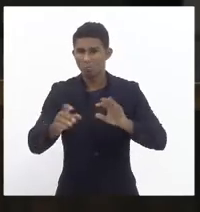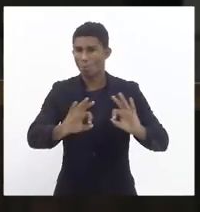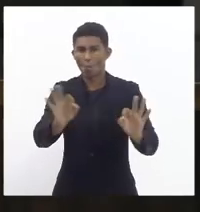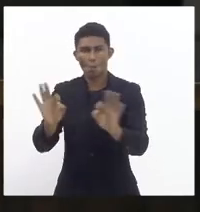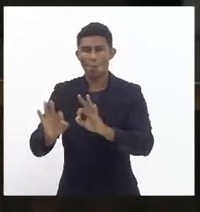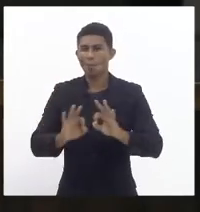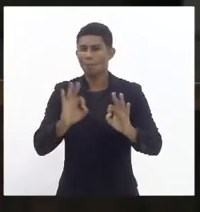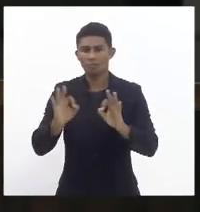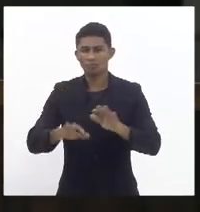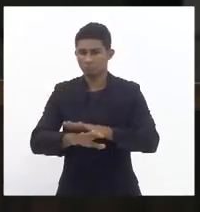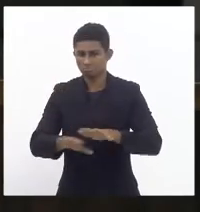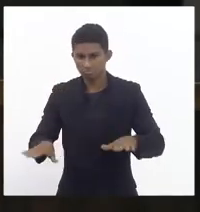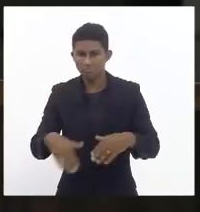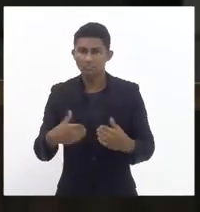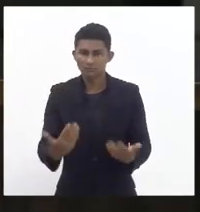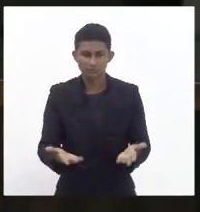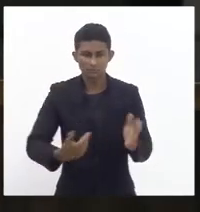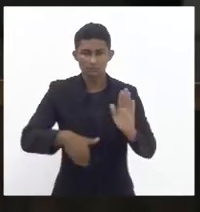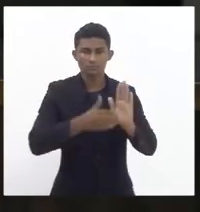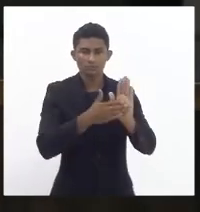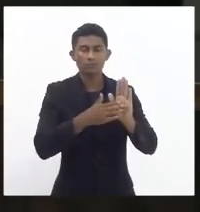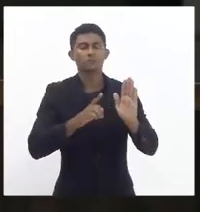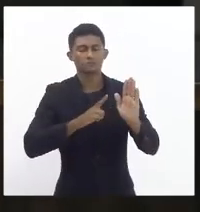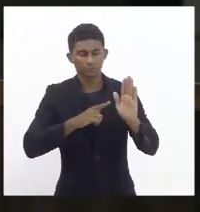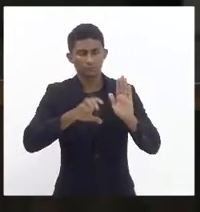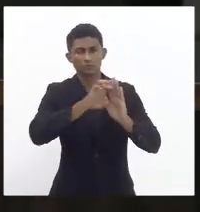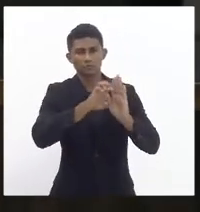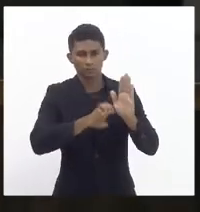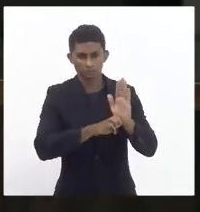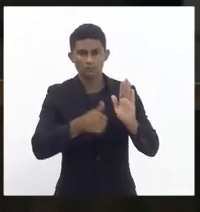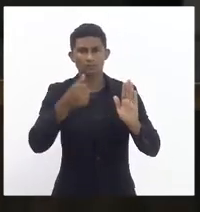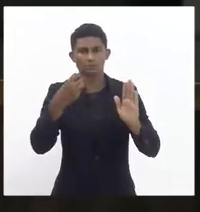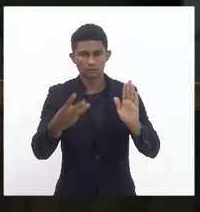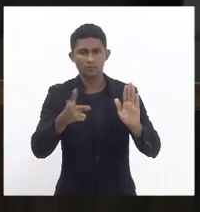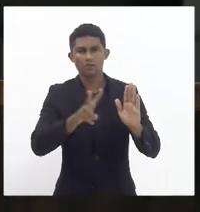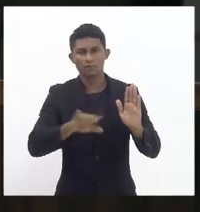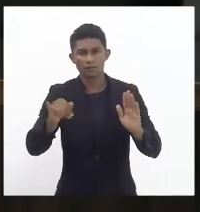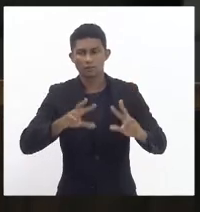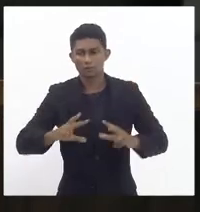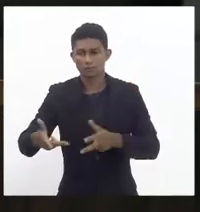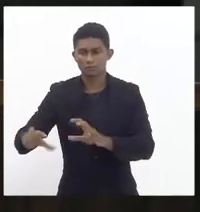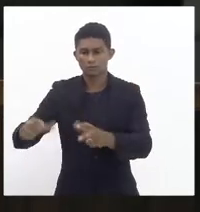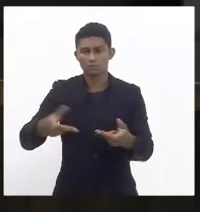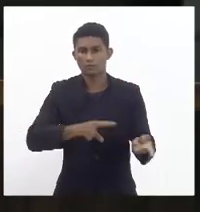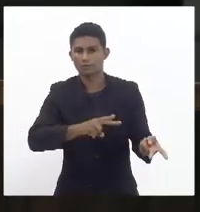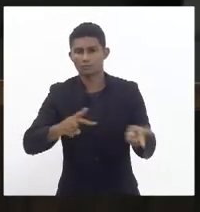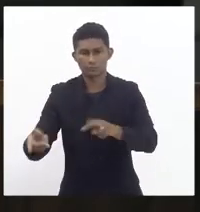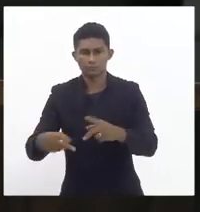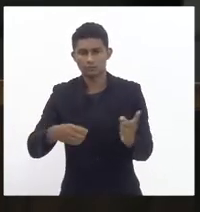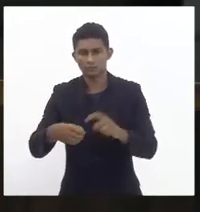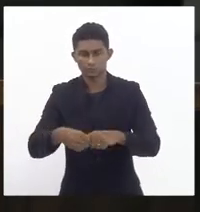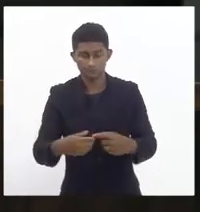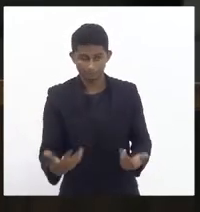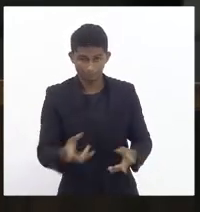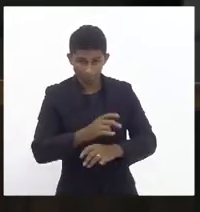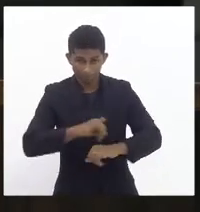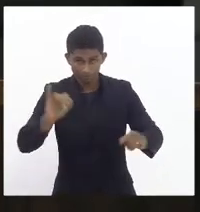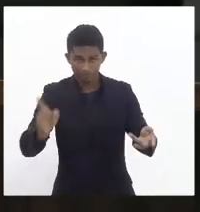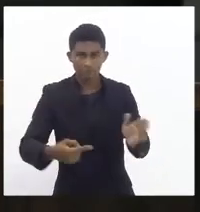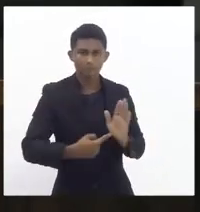que é discutir Serra da discussão presente proposta recebeu 13 emendas e retorna as comissões anuncio é regime de urgência